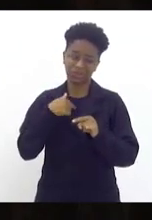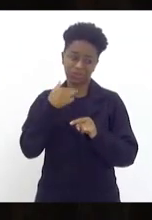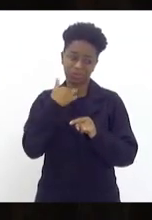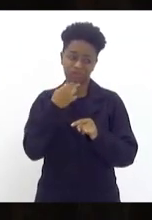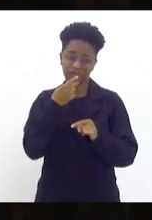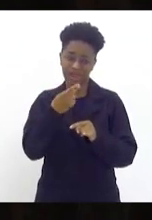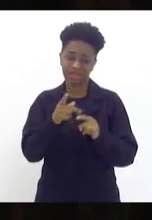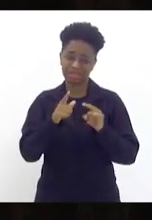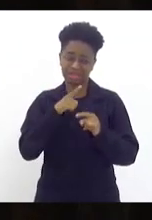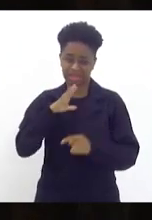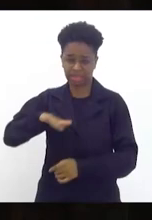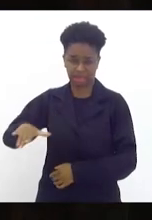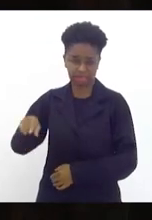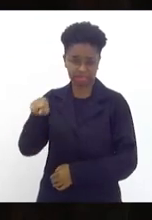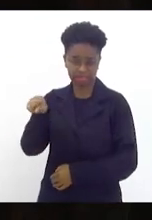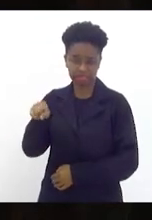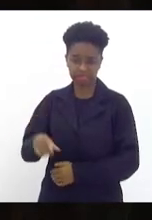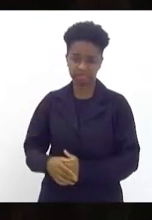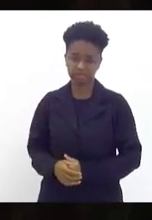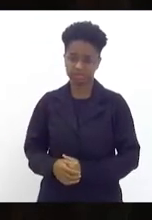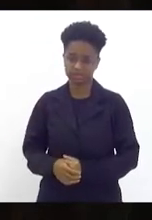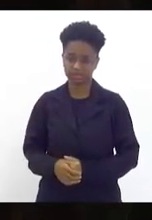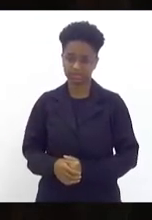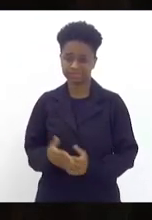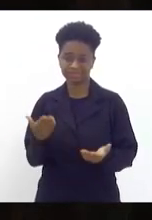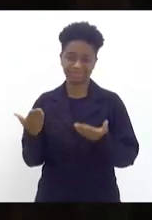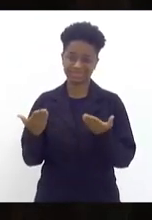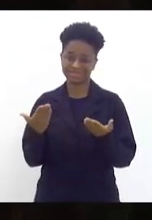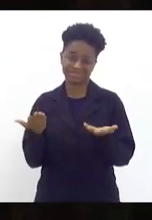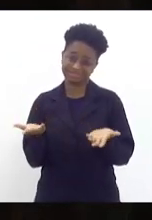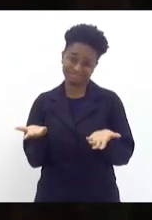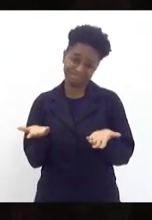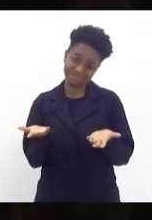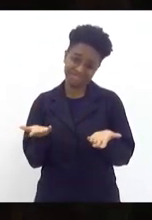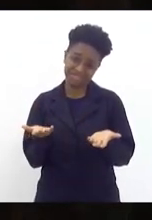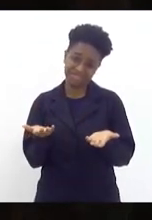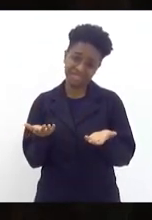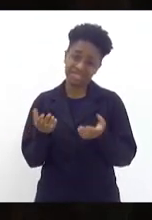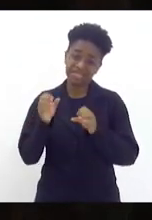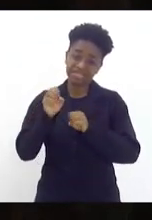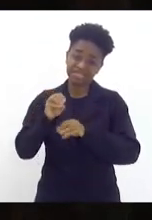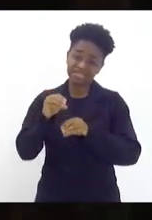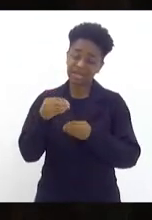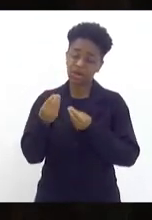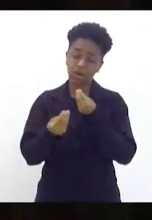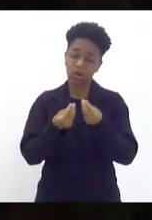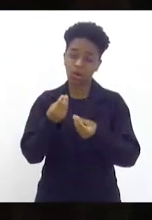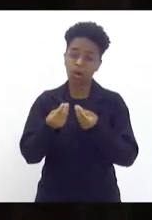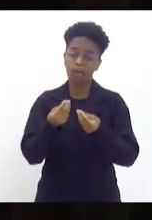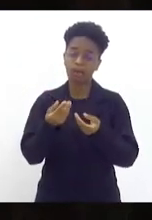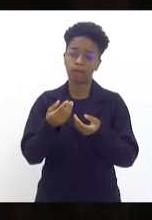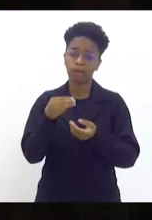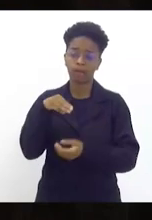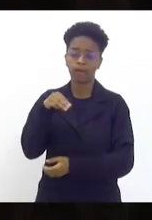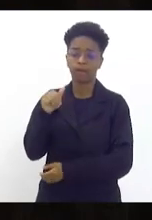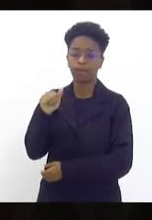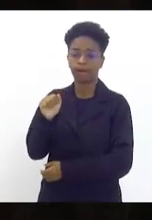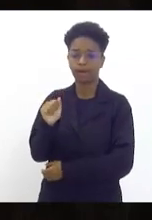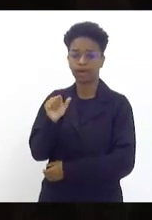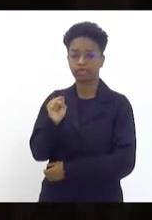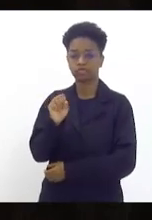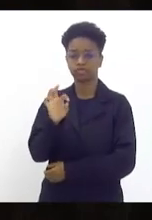pena falar muito, não. Mas, assim, ensinava a masturbação. Daí a mãe